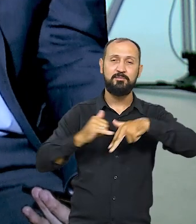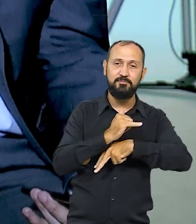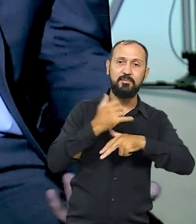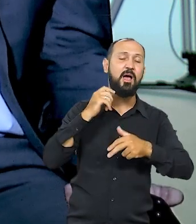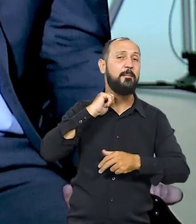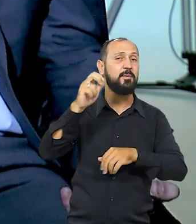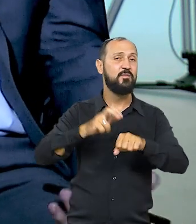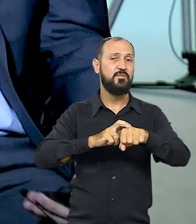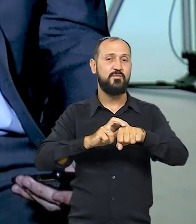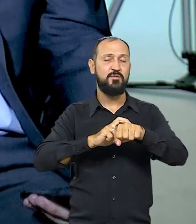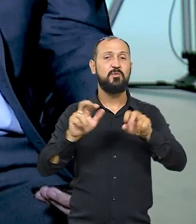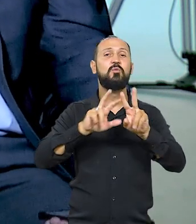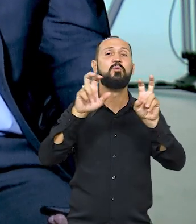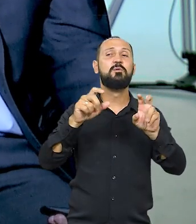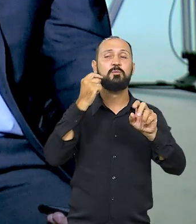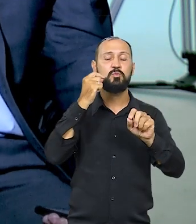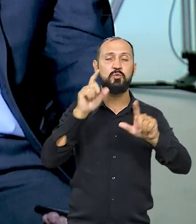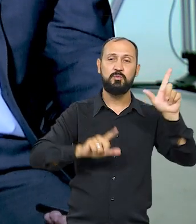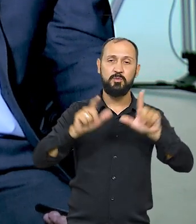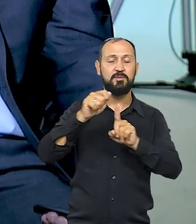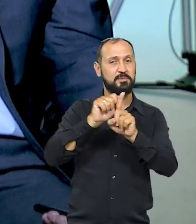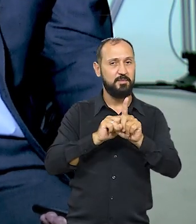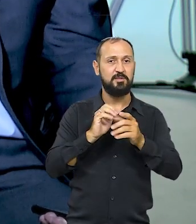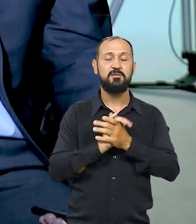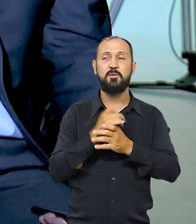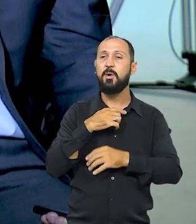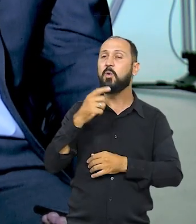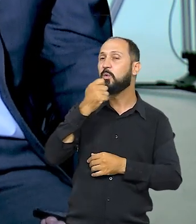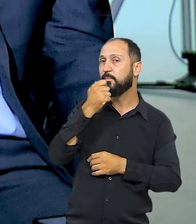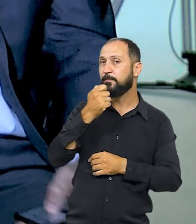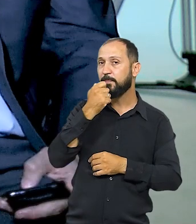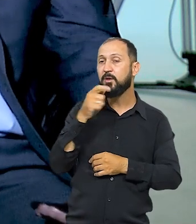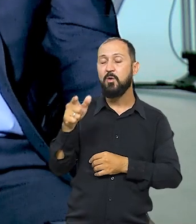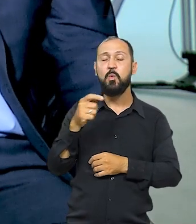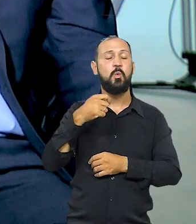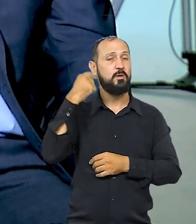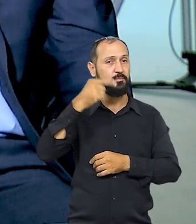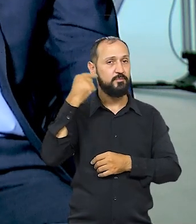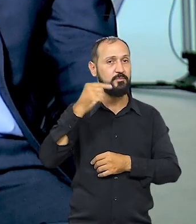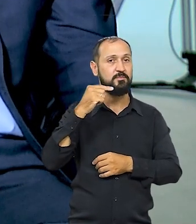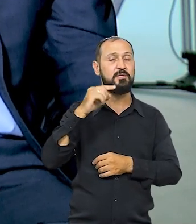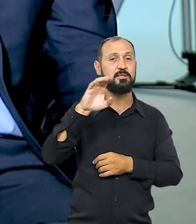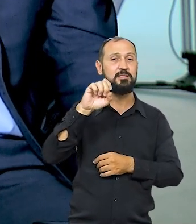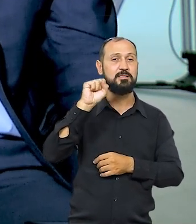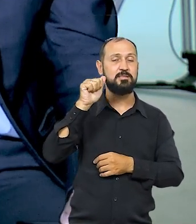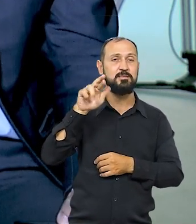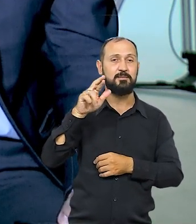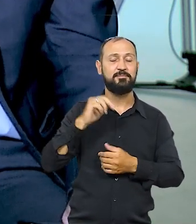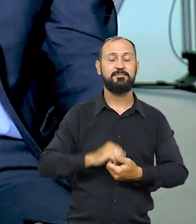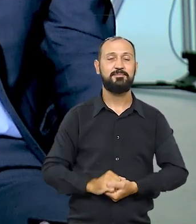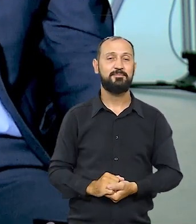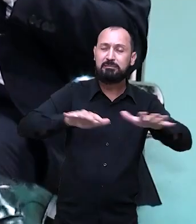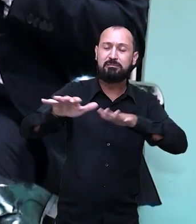de trabalho. É a campanha Abril Verde, que foi o tema do nosso programa nesse mês. E o meu entrevistado foi o então advogado